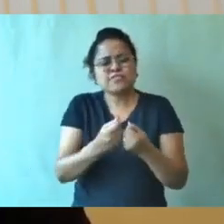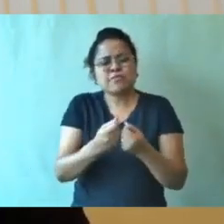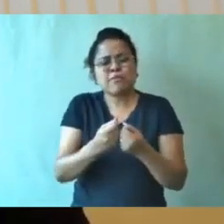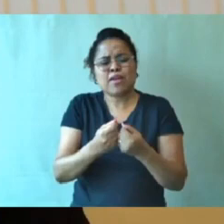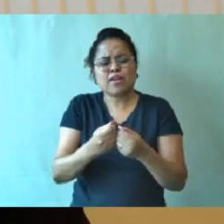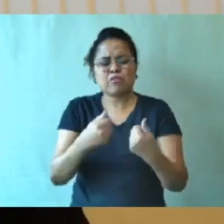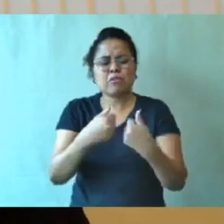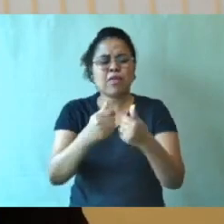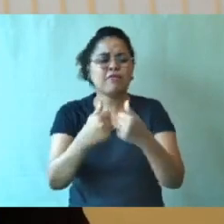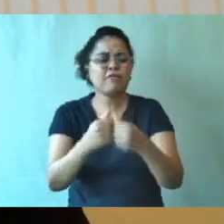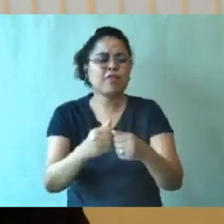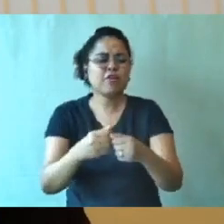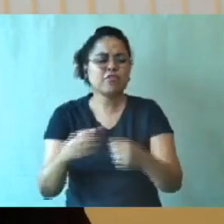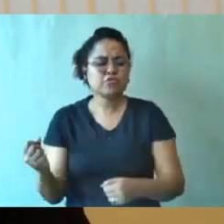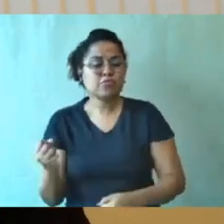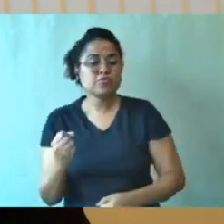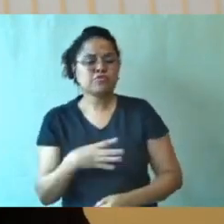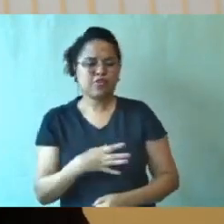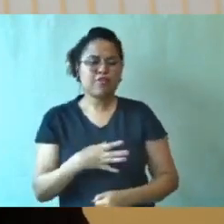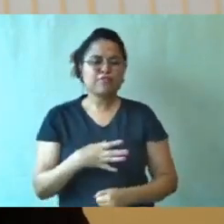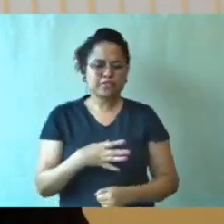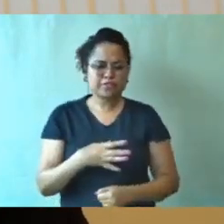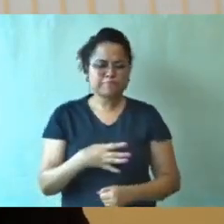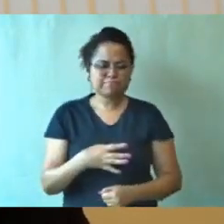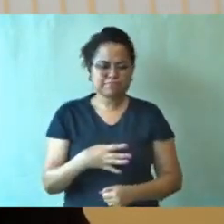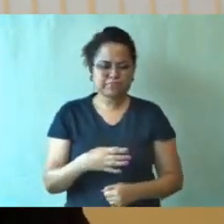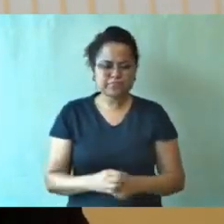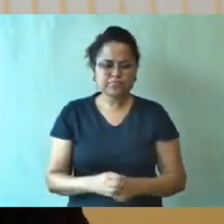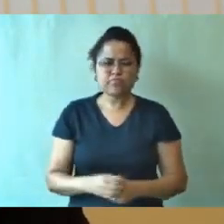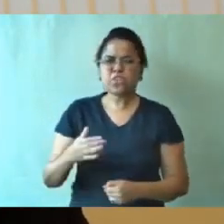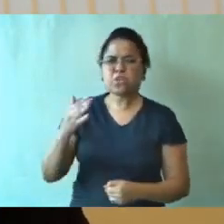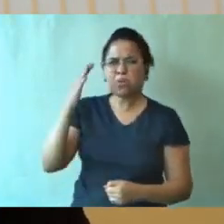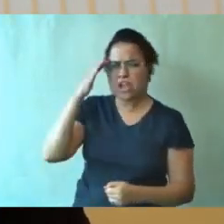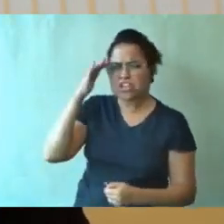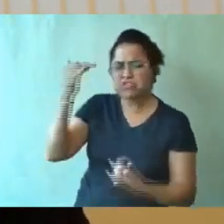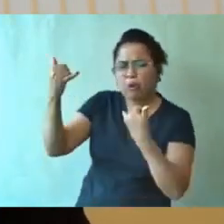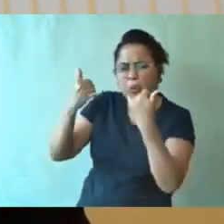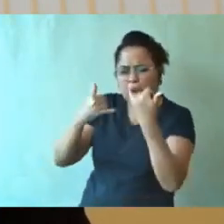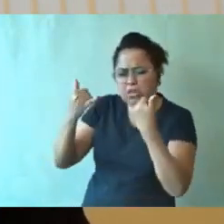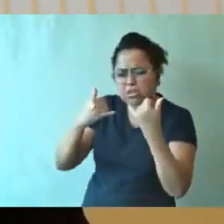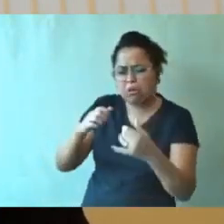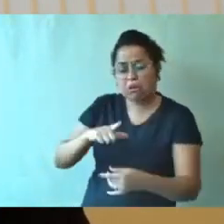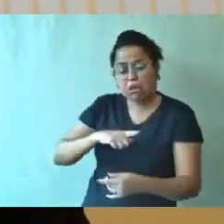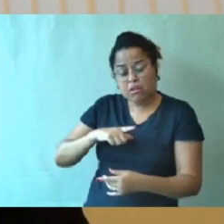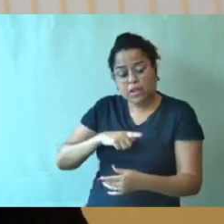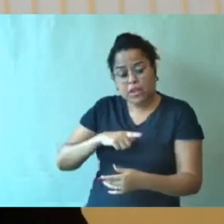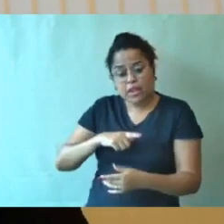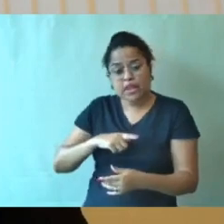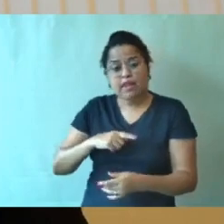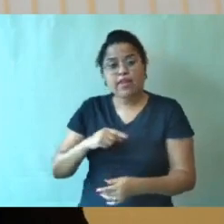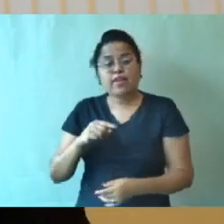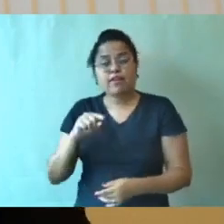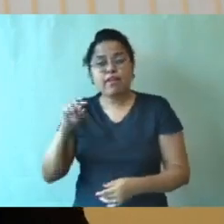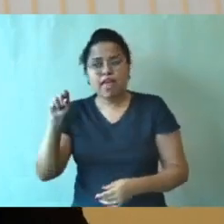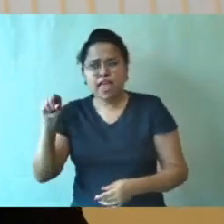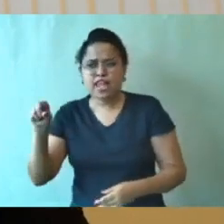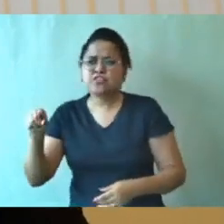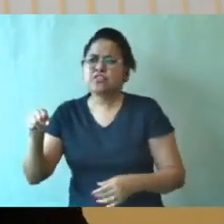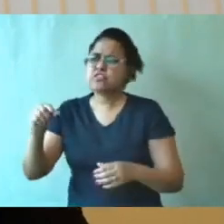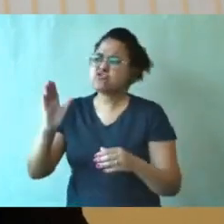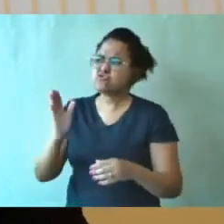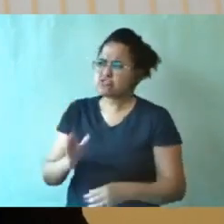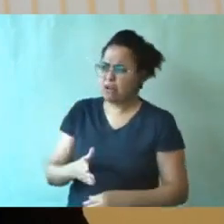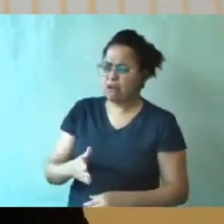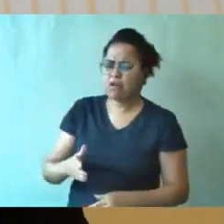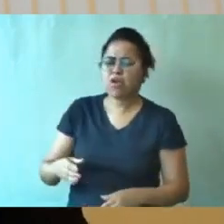exatamente nesse momento, me parece, pelas informações que eu tenho aqui do consórcio, que ele já colocou alguns veículos já de